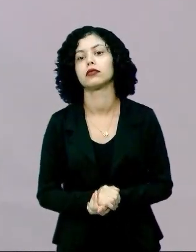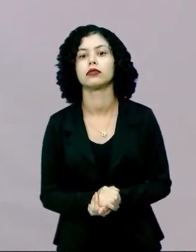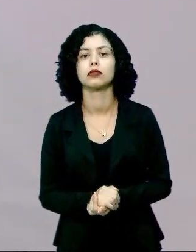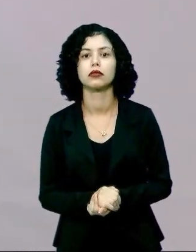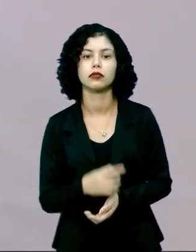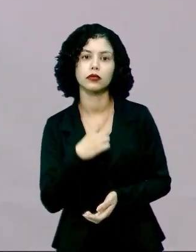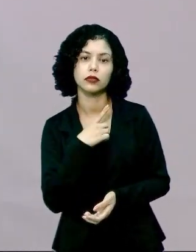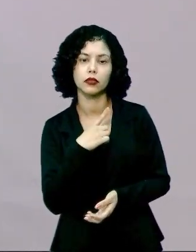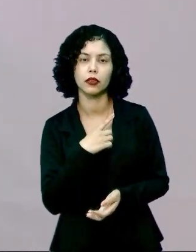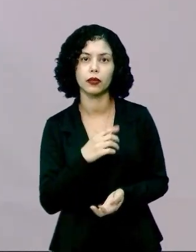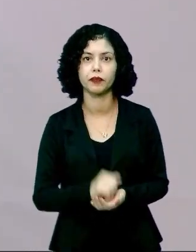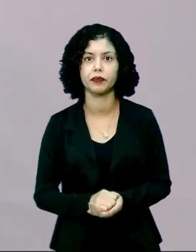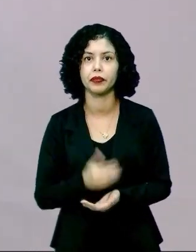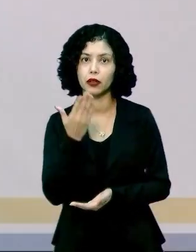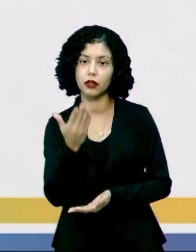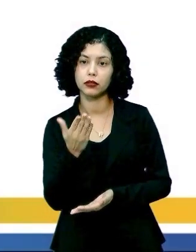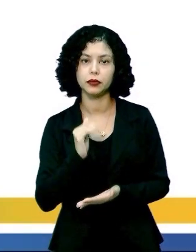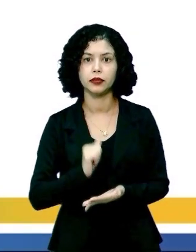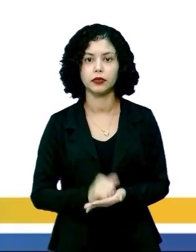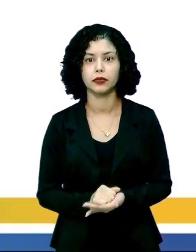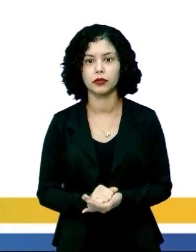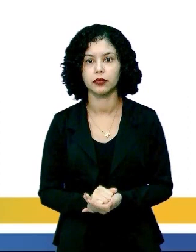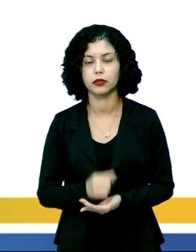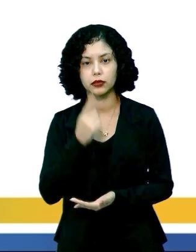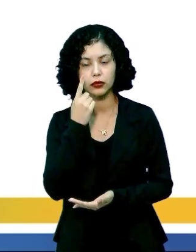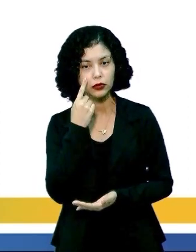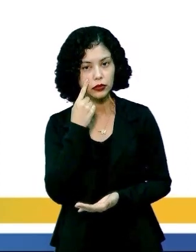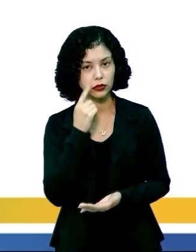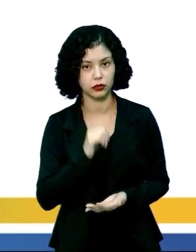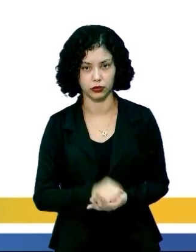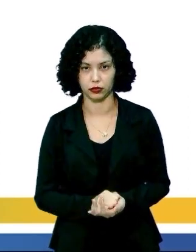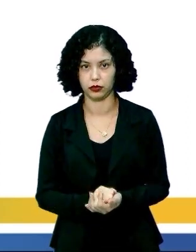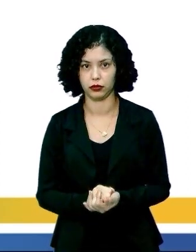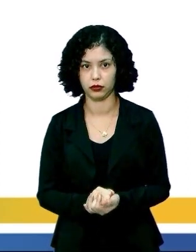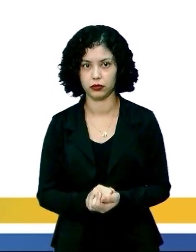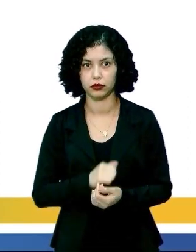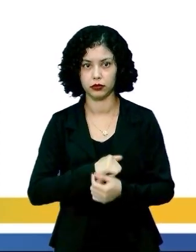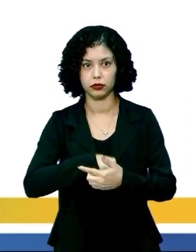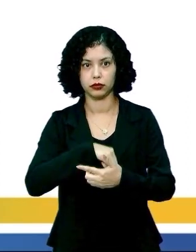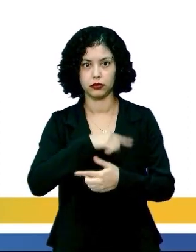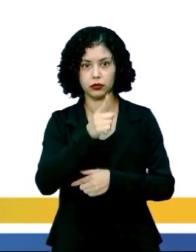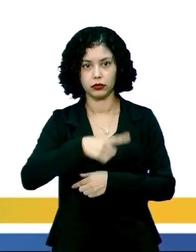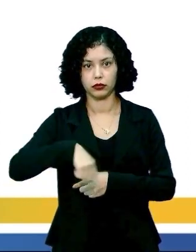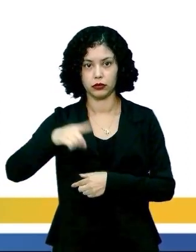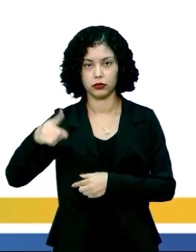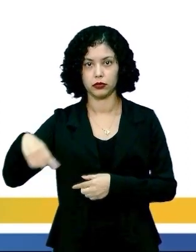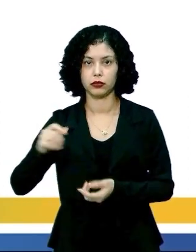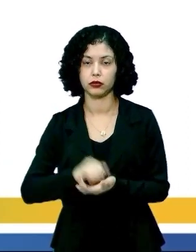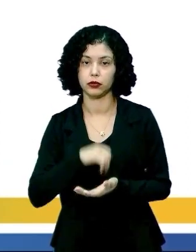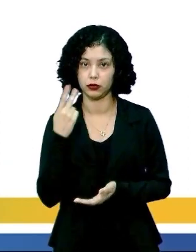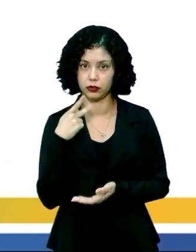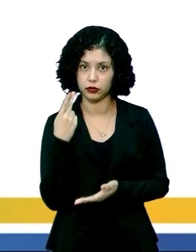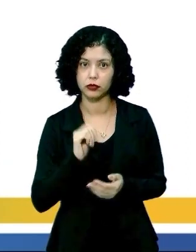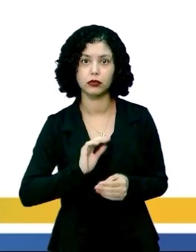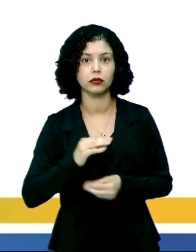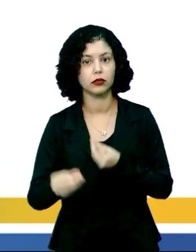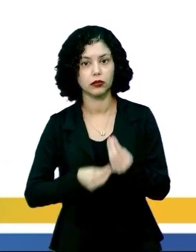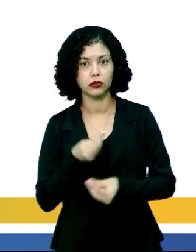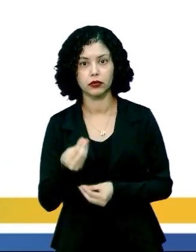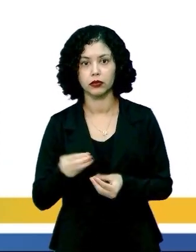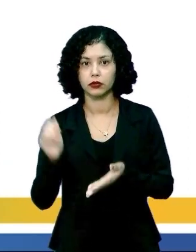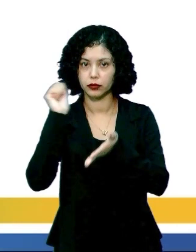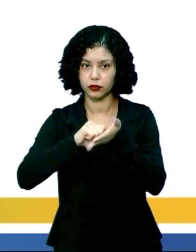deixo ali para vocês, olha só, do lado do gráfico. Tanto eu vou falando, como eu vou